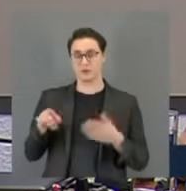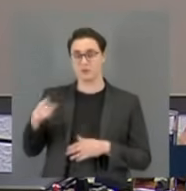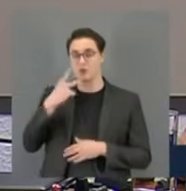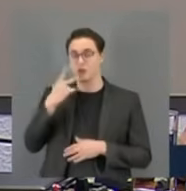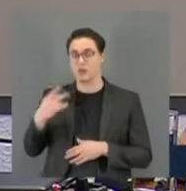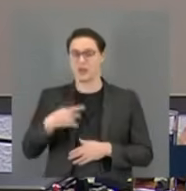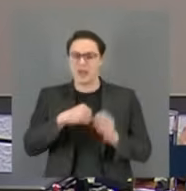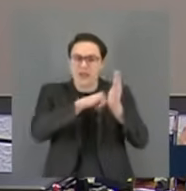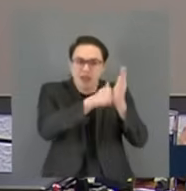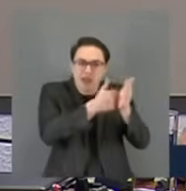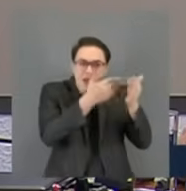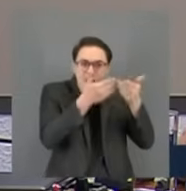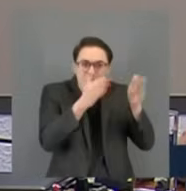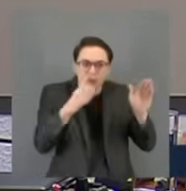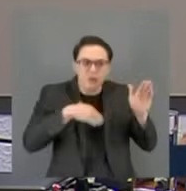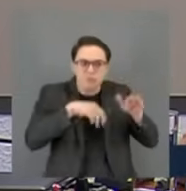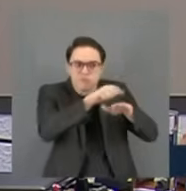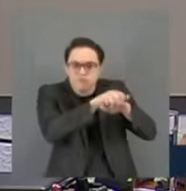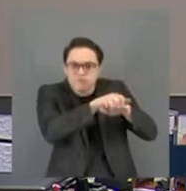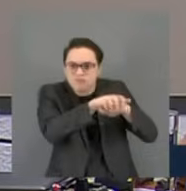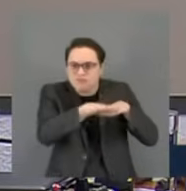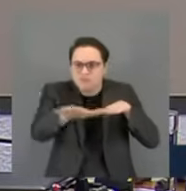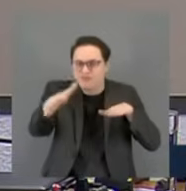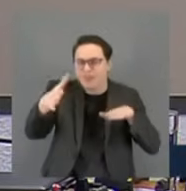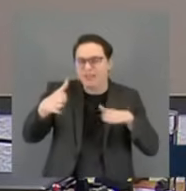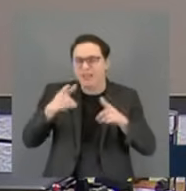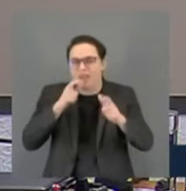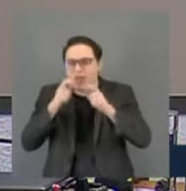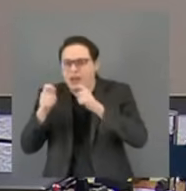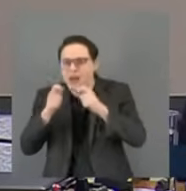sigilo. Vazava para veículos amigos da imprensa.